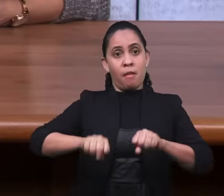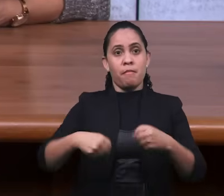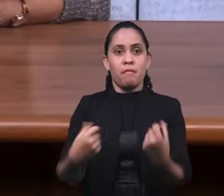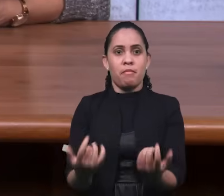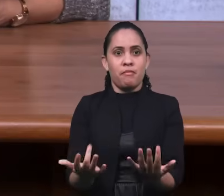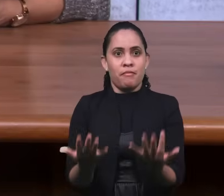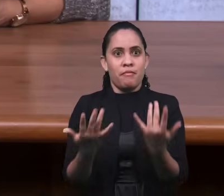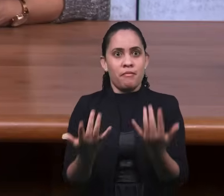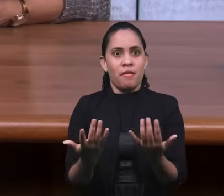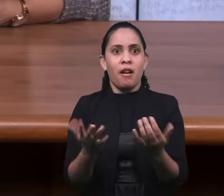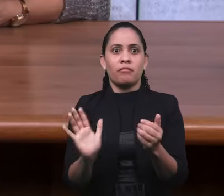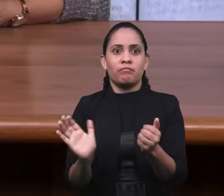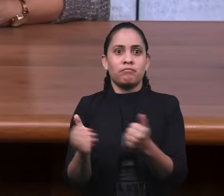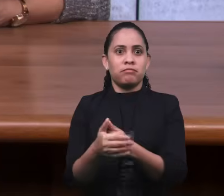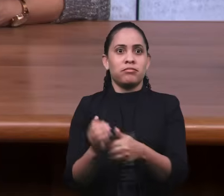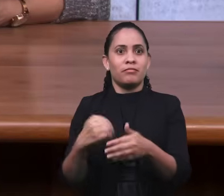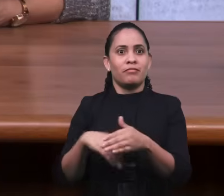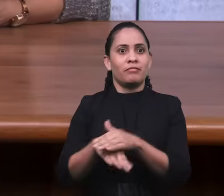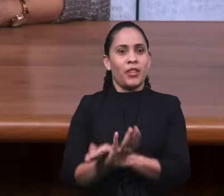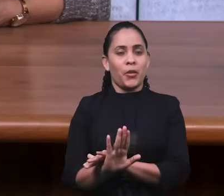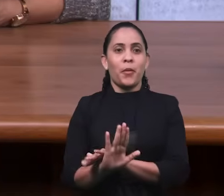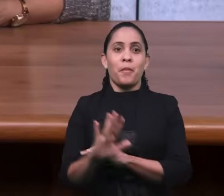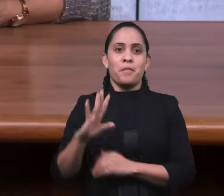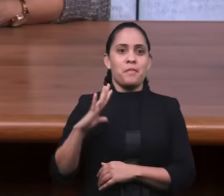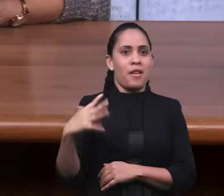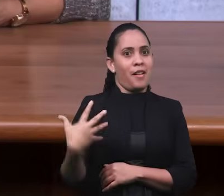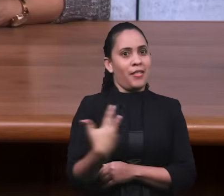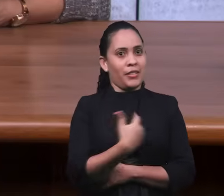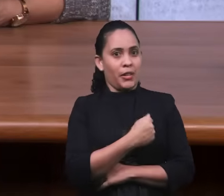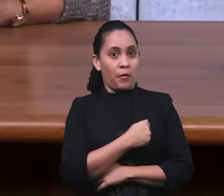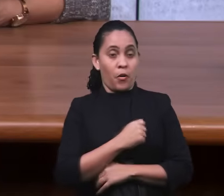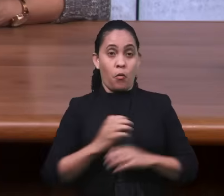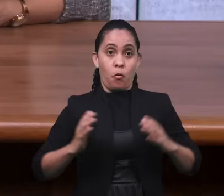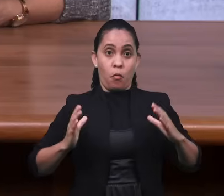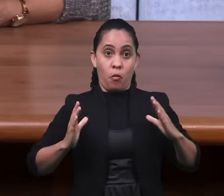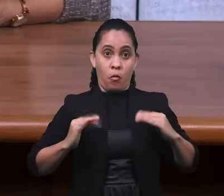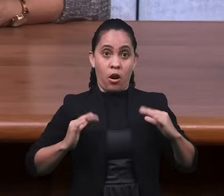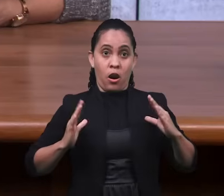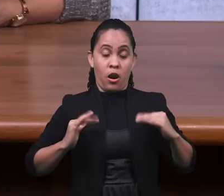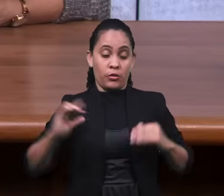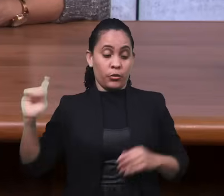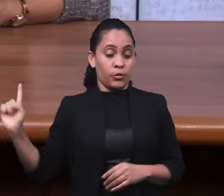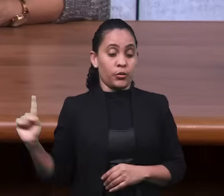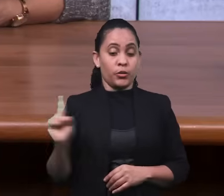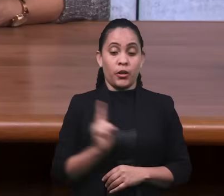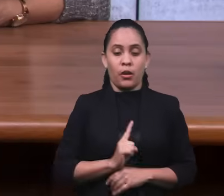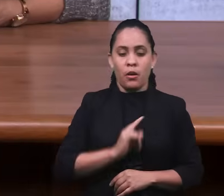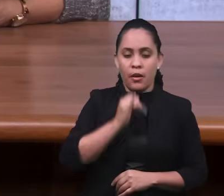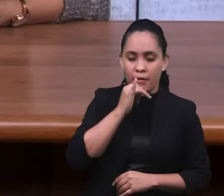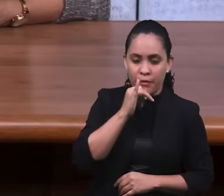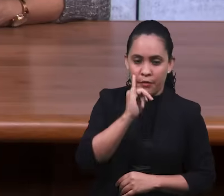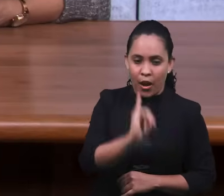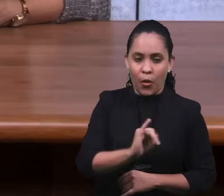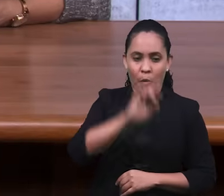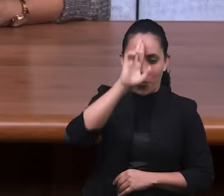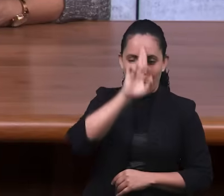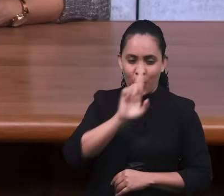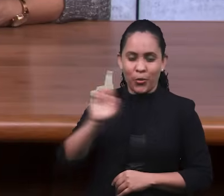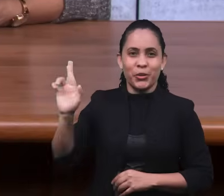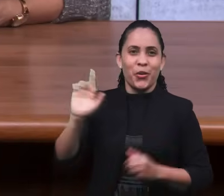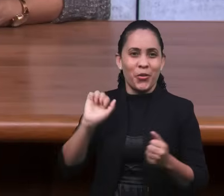o salvar dos midianitas. Então o anjo do Senhor lhe apareceu e lhe disse: O Senhor